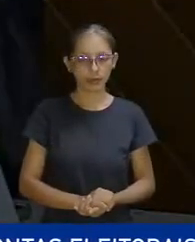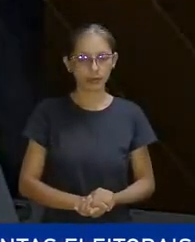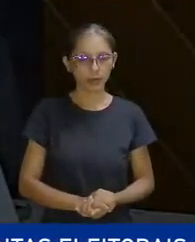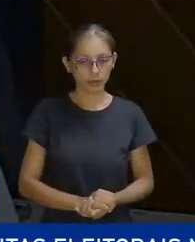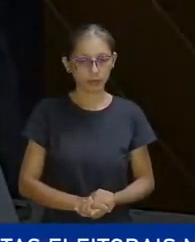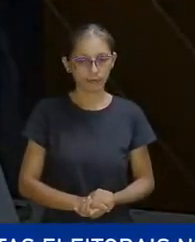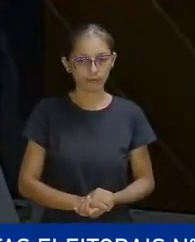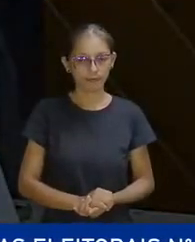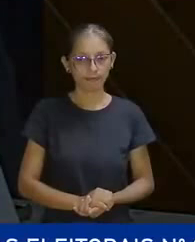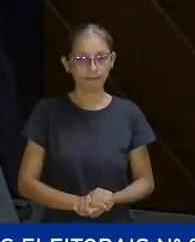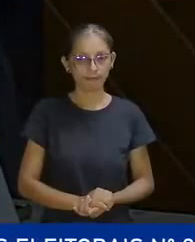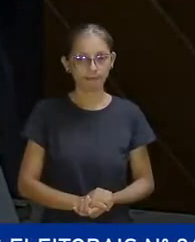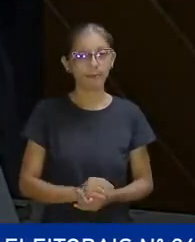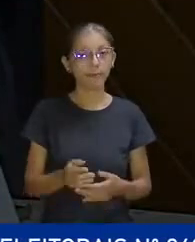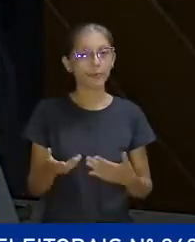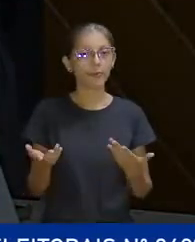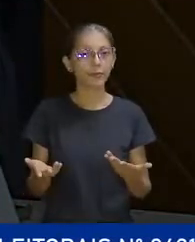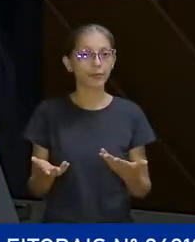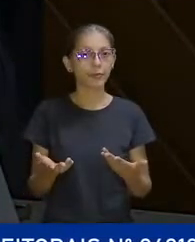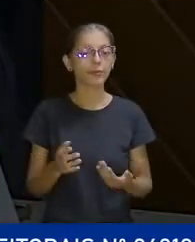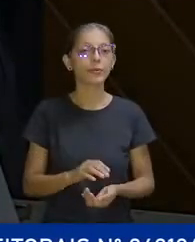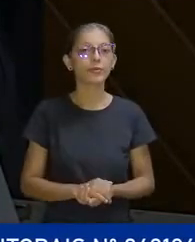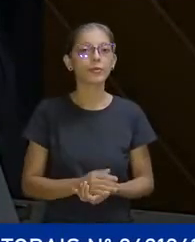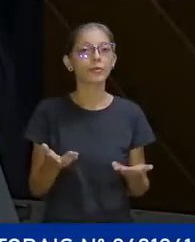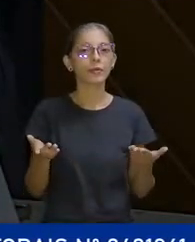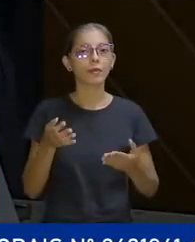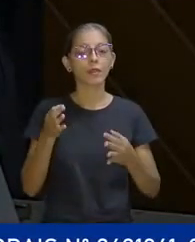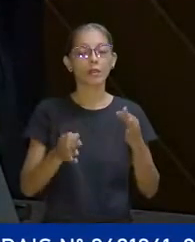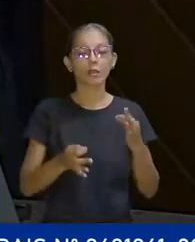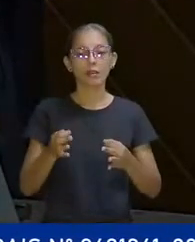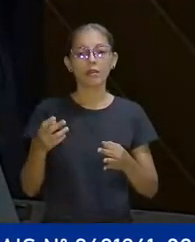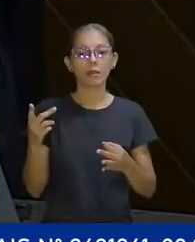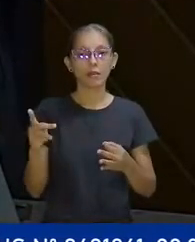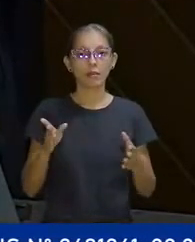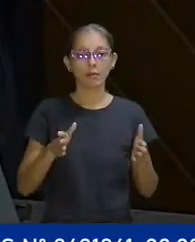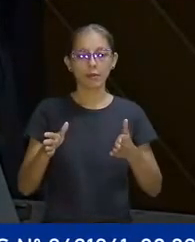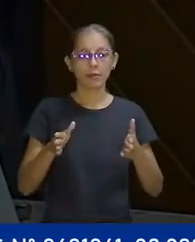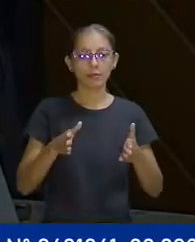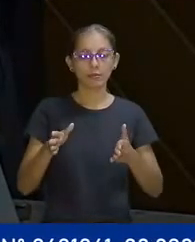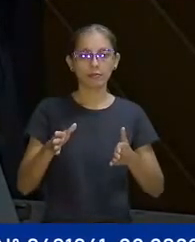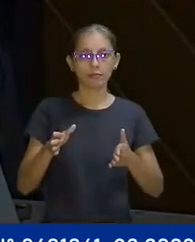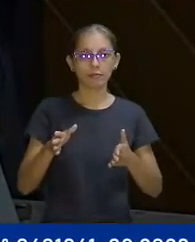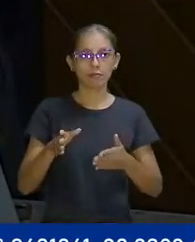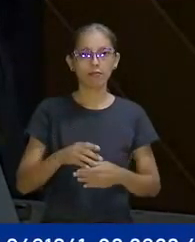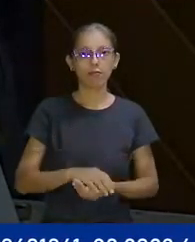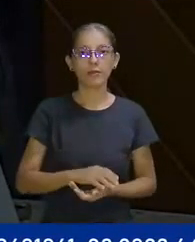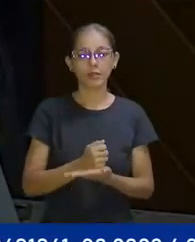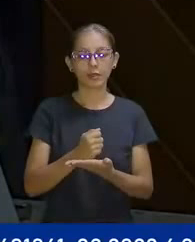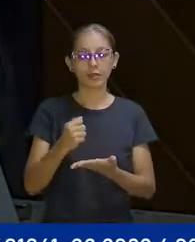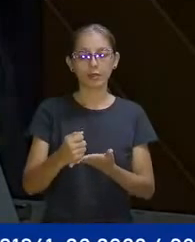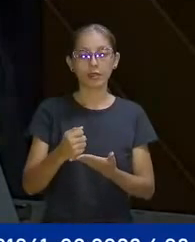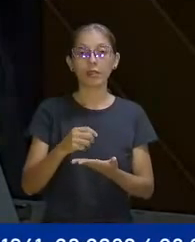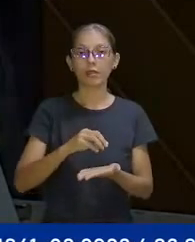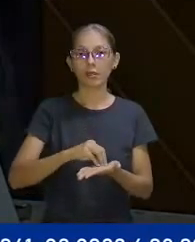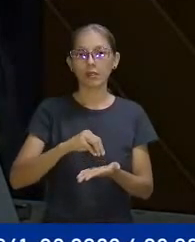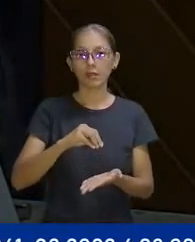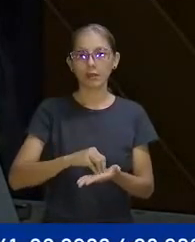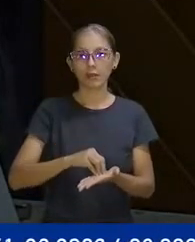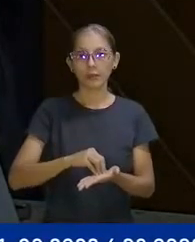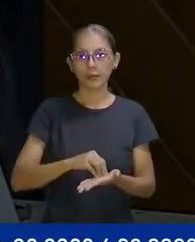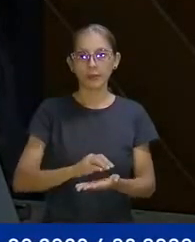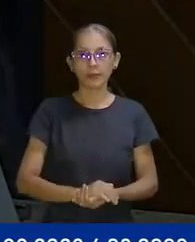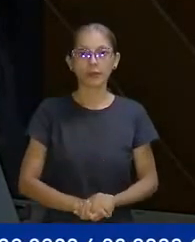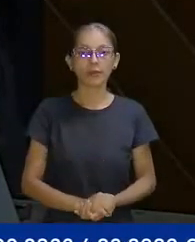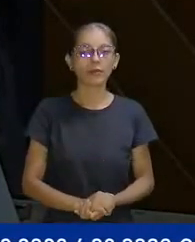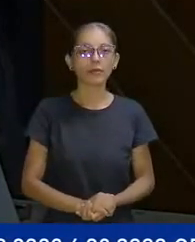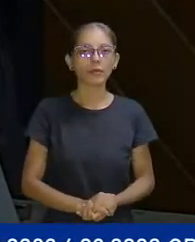Trago novamente o feito a julgamento após o decurso do prazo, sem a manifestação da prestadora de contas quanto às irregularidades apontadas